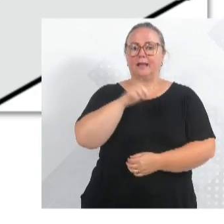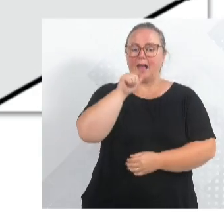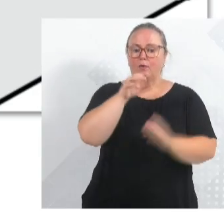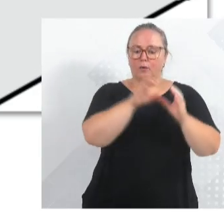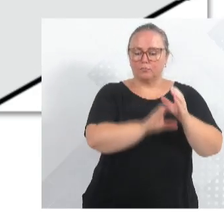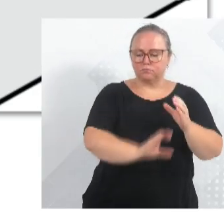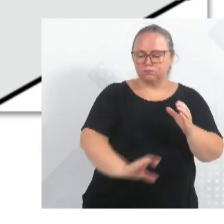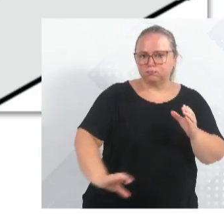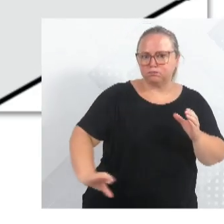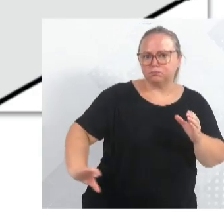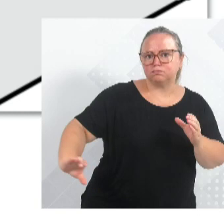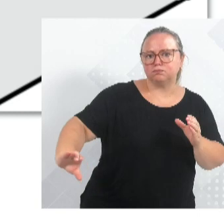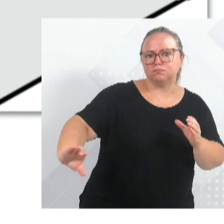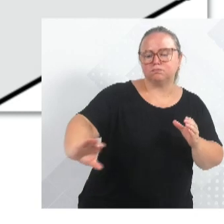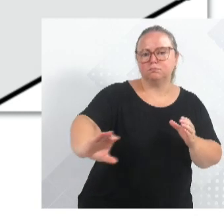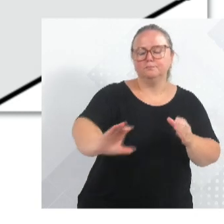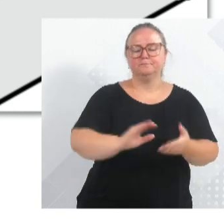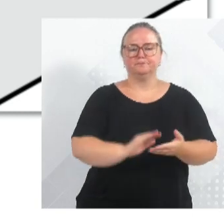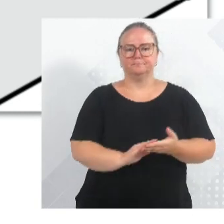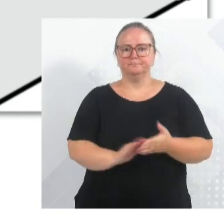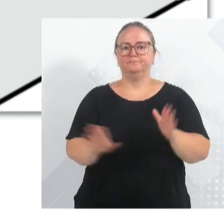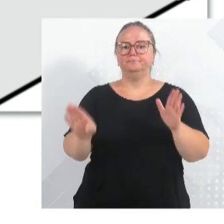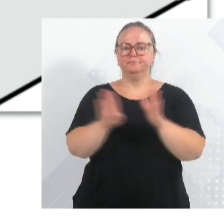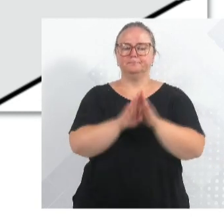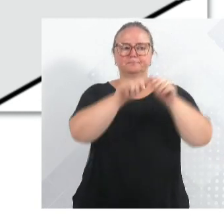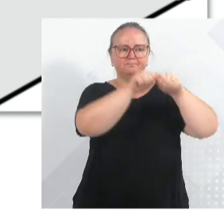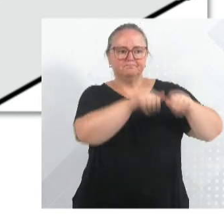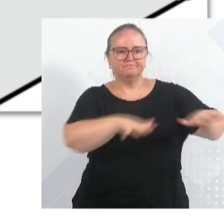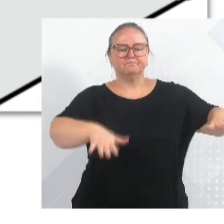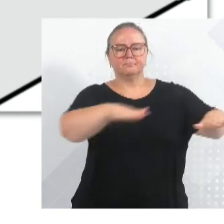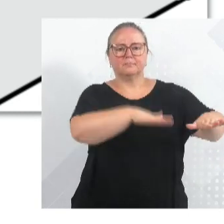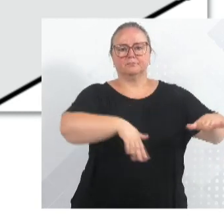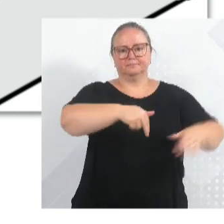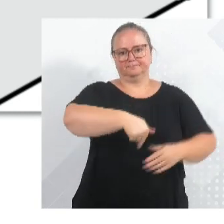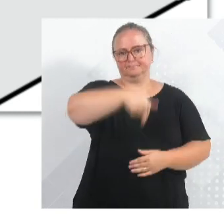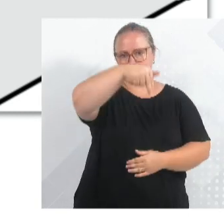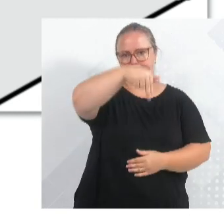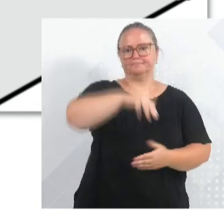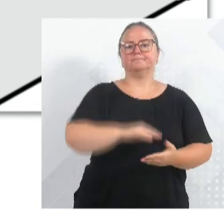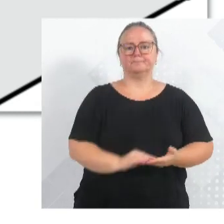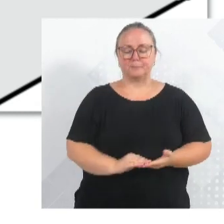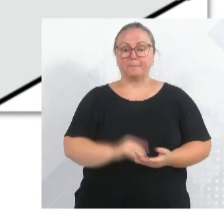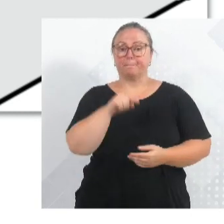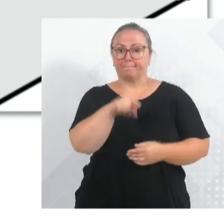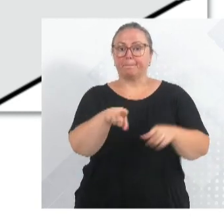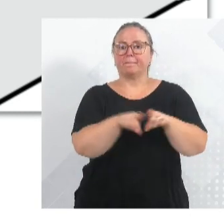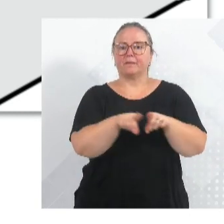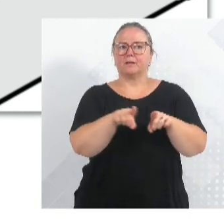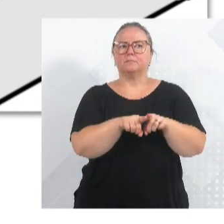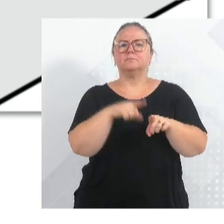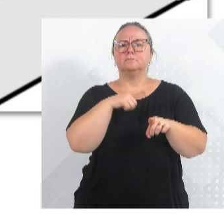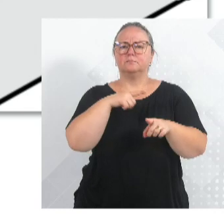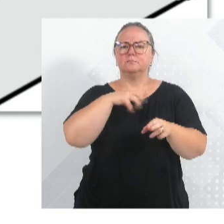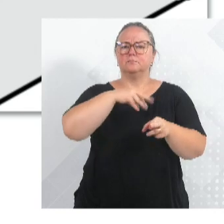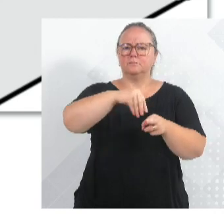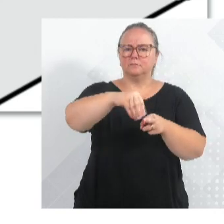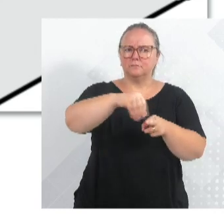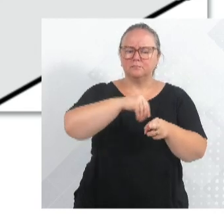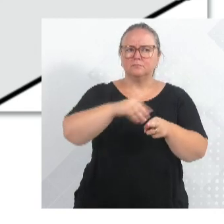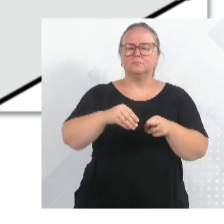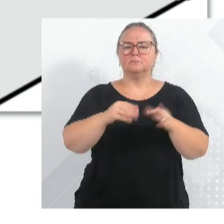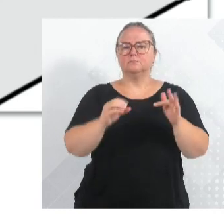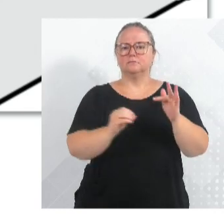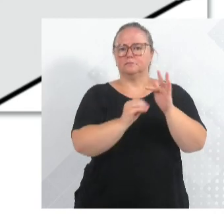ali pela Irmã Usher, pega a Rua 15, e aí depois é distribuída para a região norte da cidade, que atende também o bairro Nova Esperança, uma parte do bairro